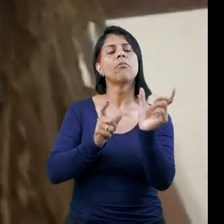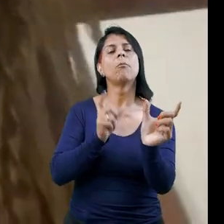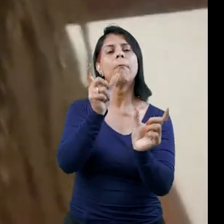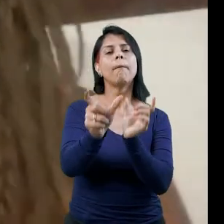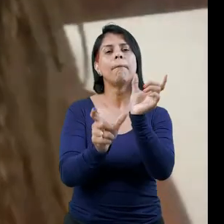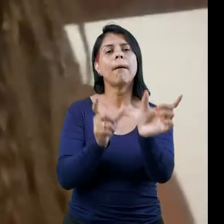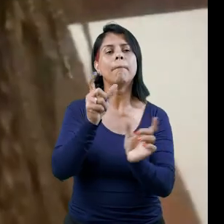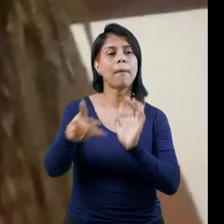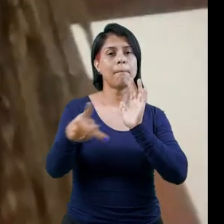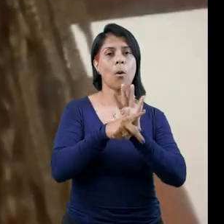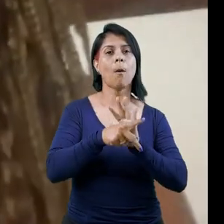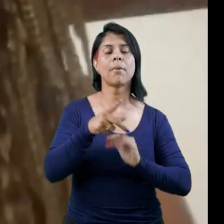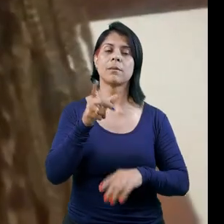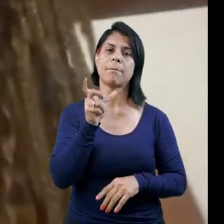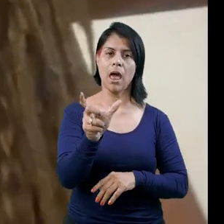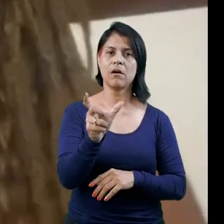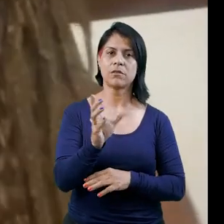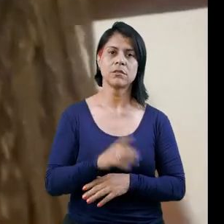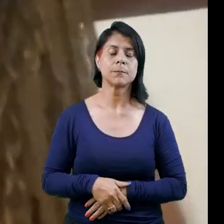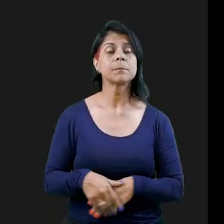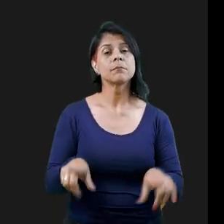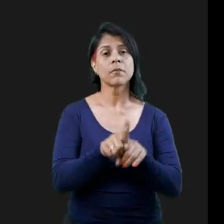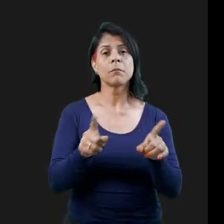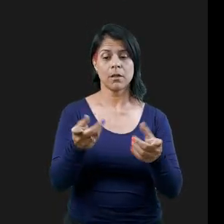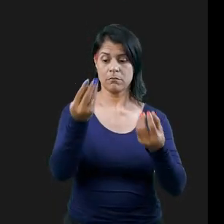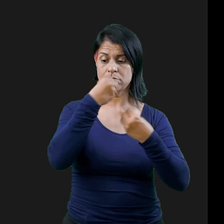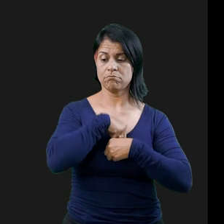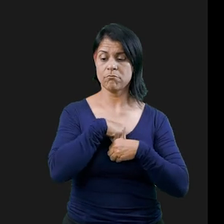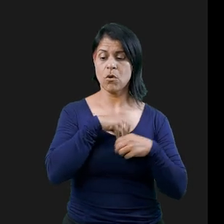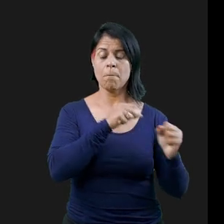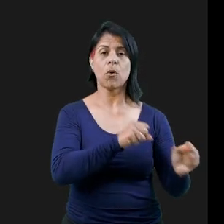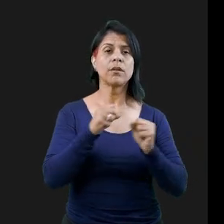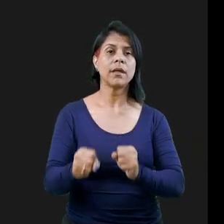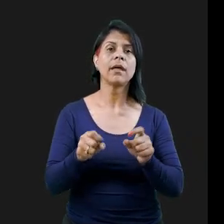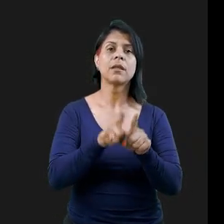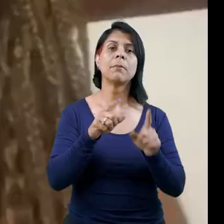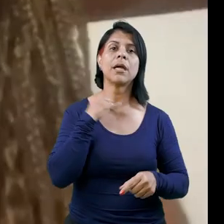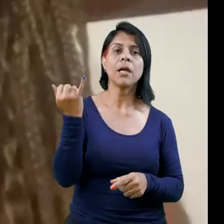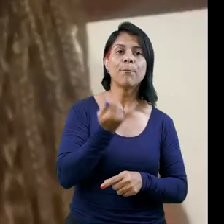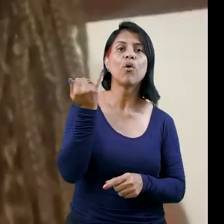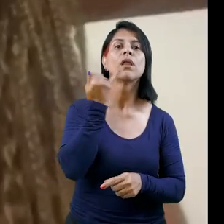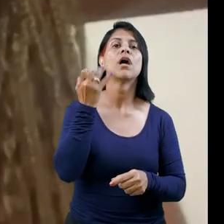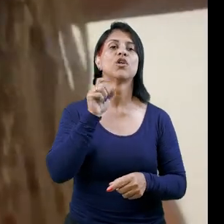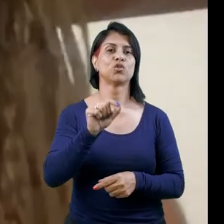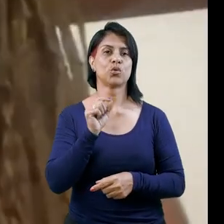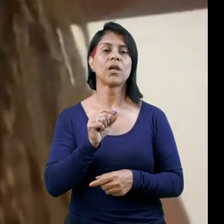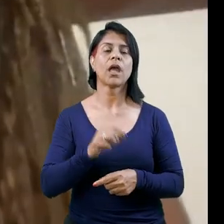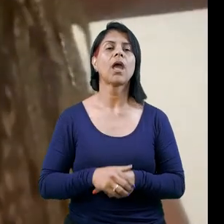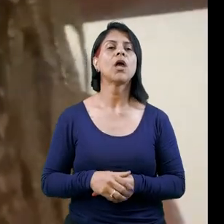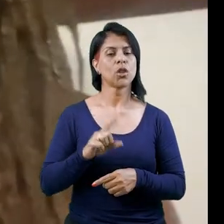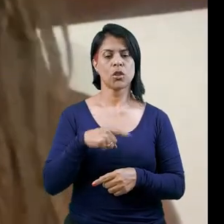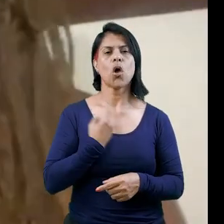palavras. Existe em nós um poder e é importante, acho que